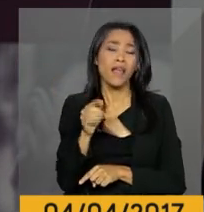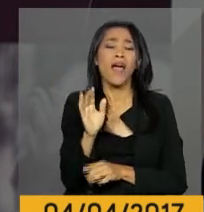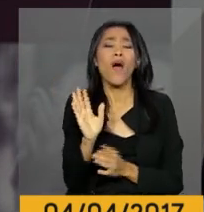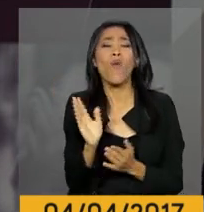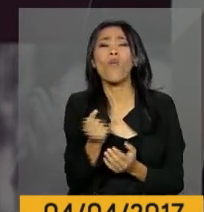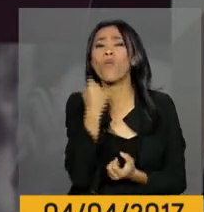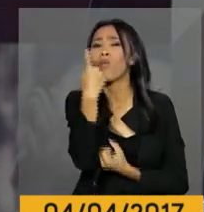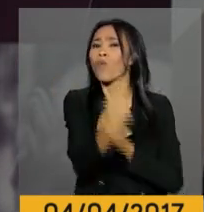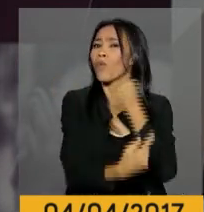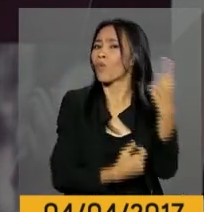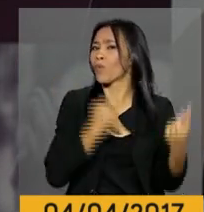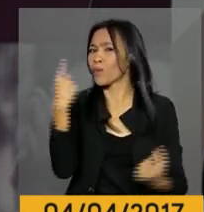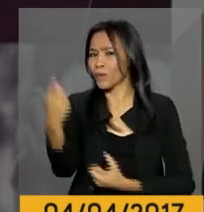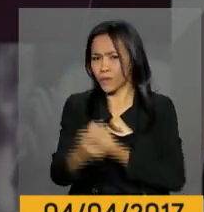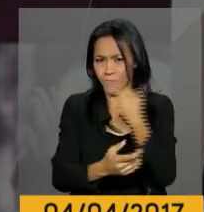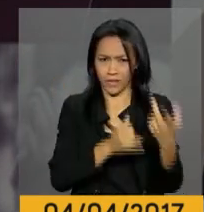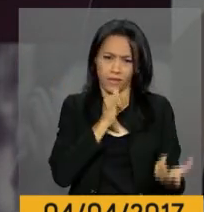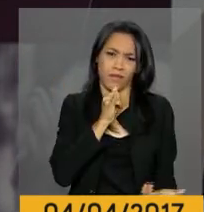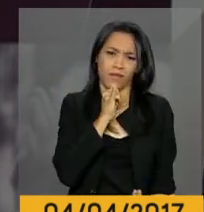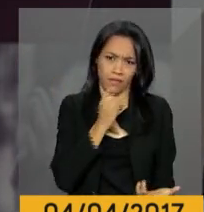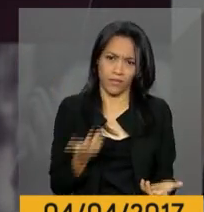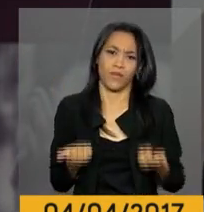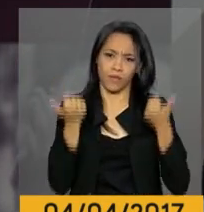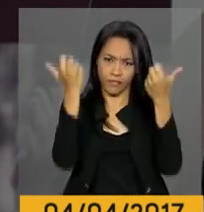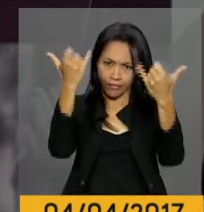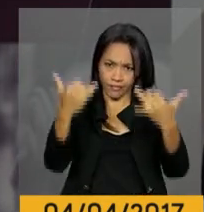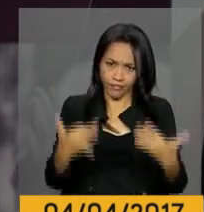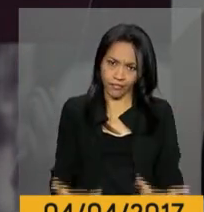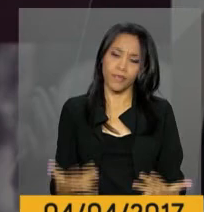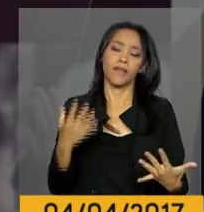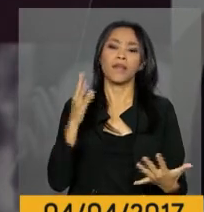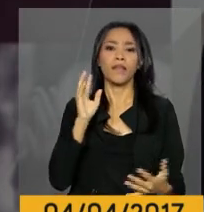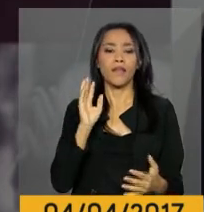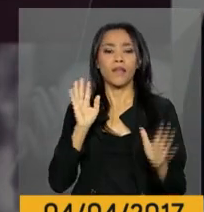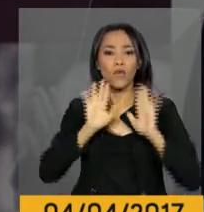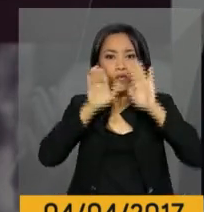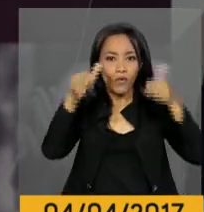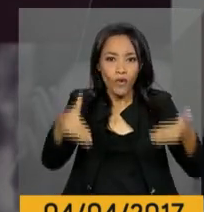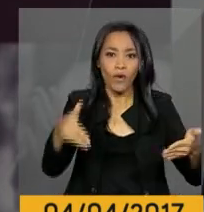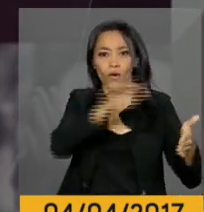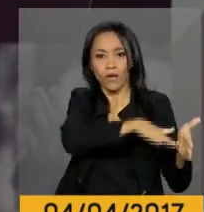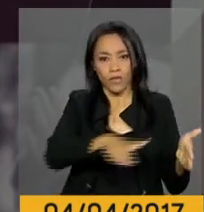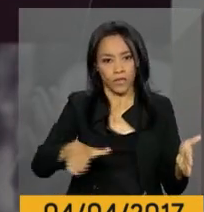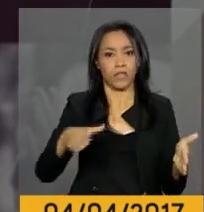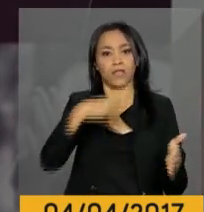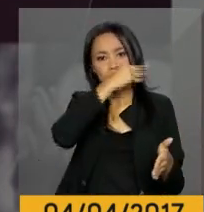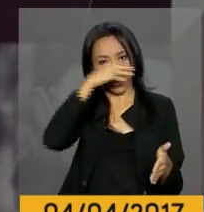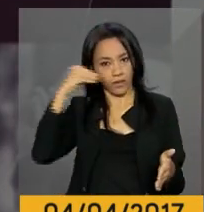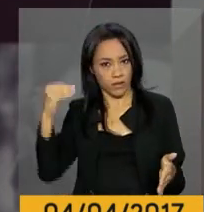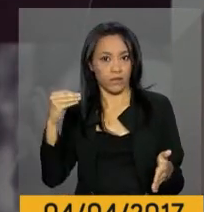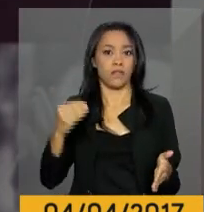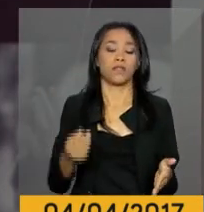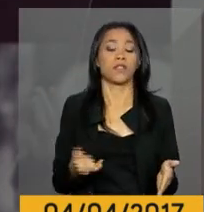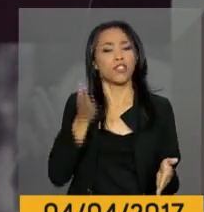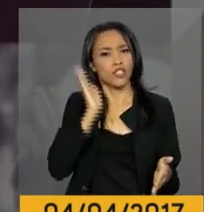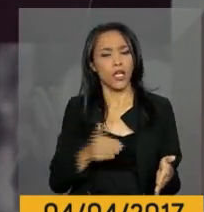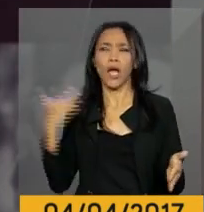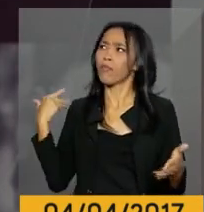exemplos de nossa ampla agenda de proteção das nossas crianças, dos nossos adolescentes. O caminho que já